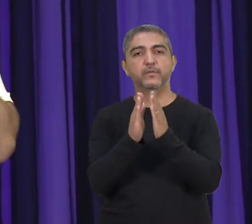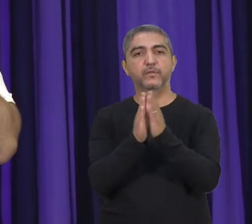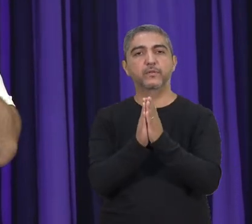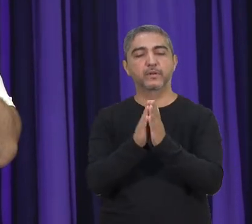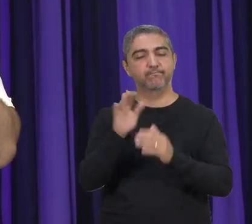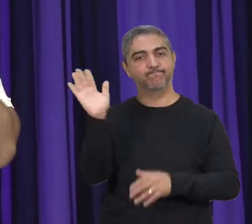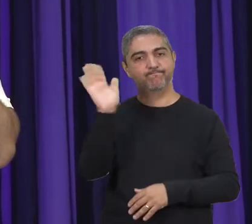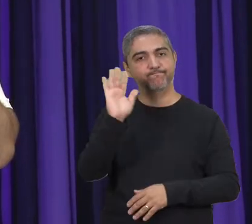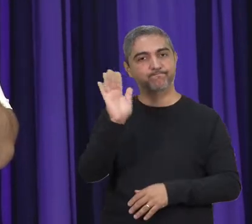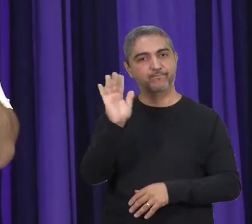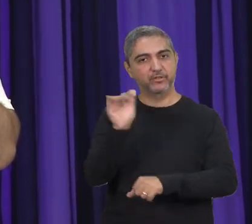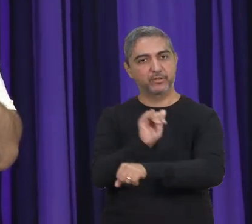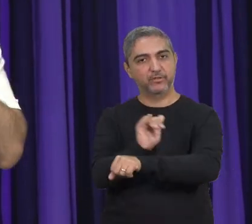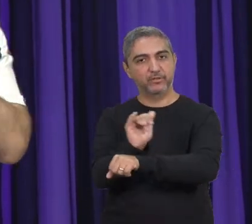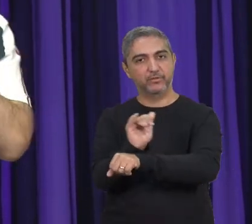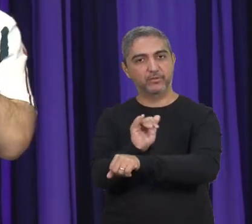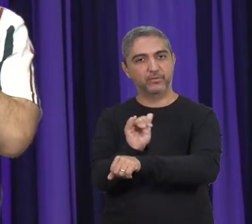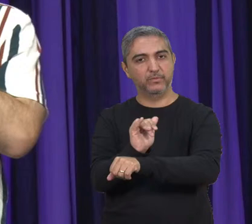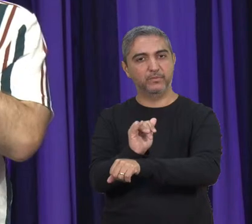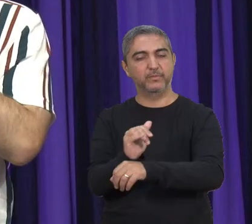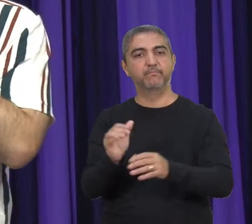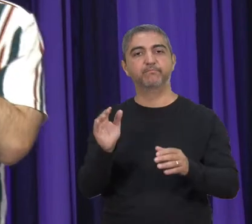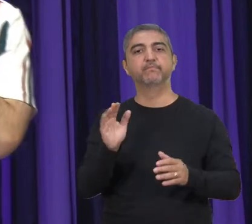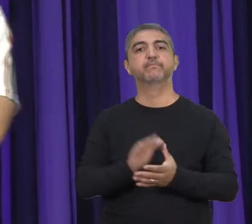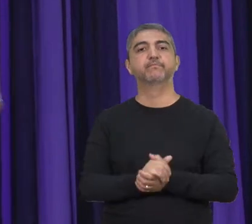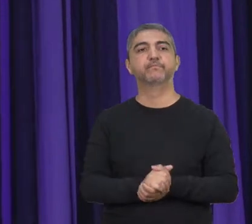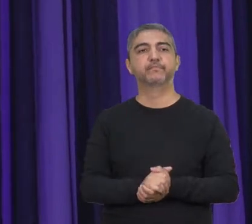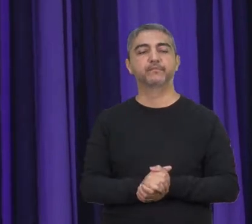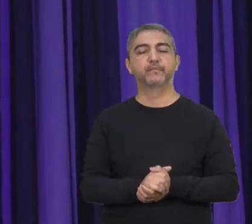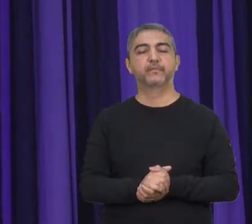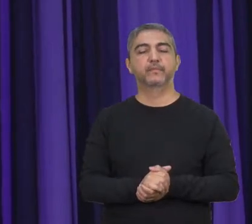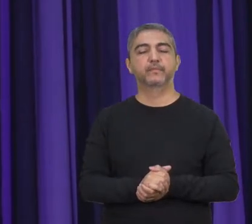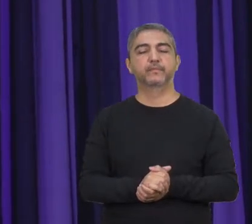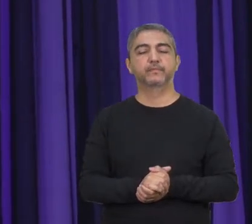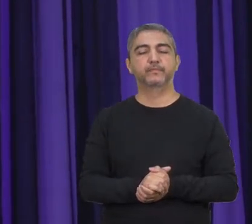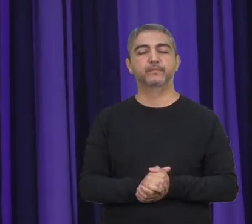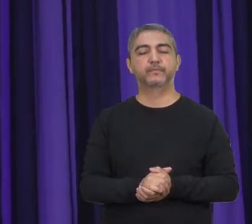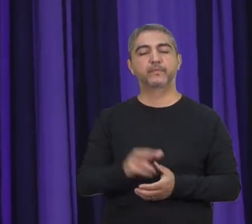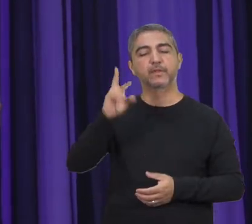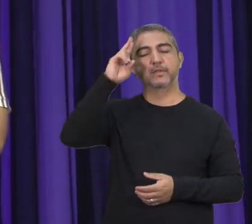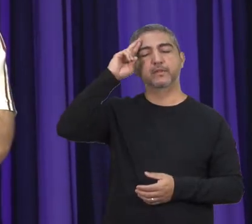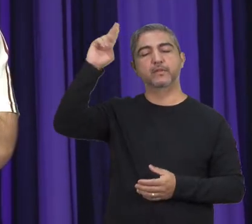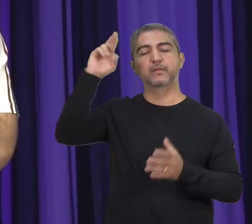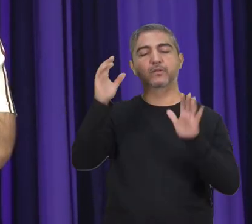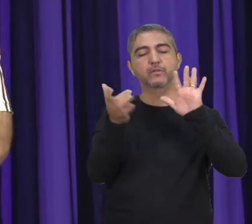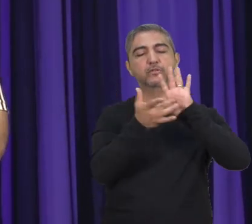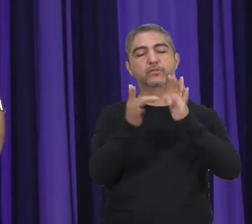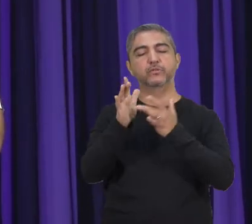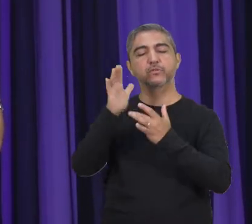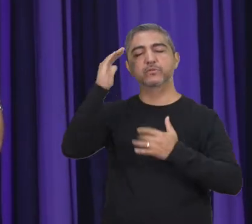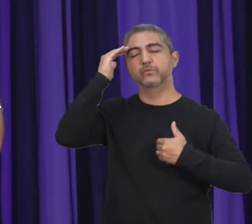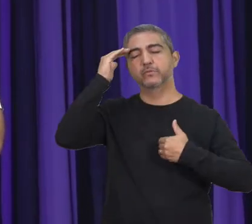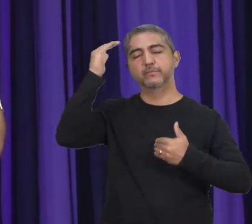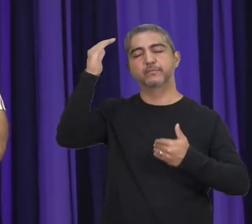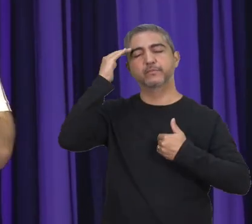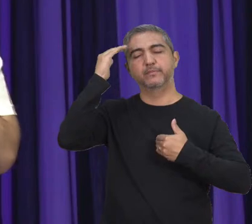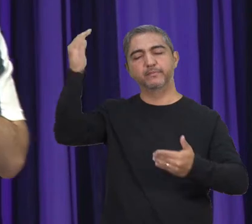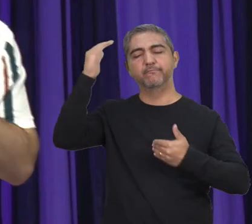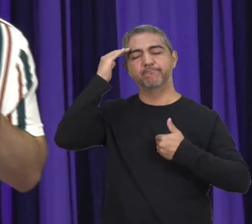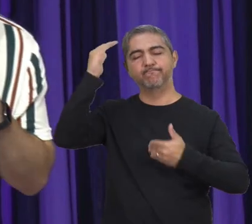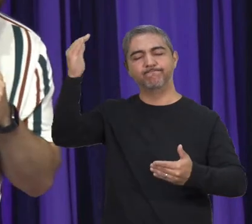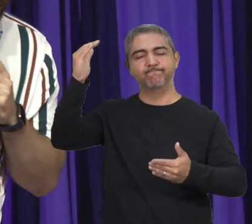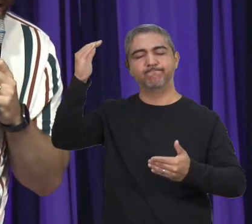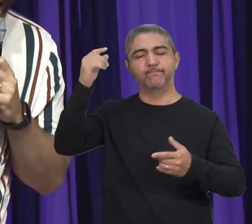casa. Então vamos encerrando o nosso culto assim. Senhor Jesus, obrigado porque, mesmo